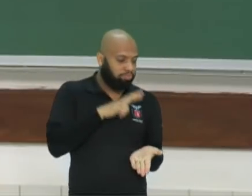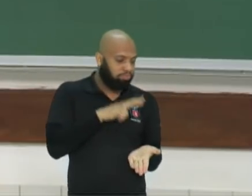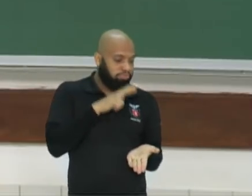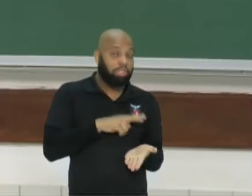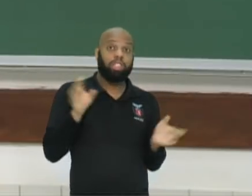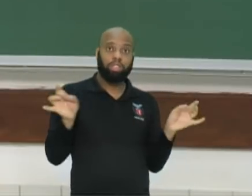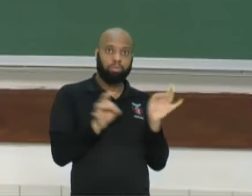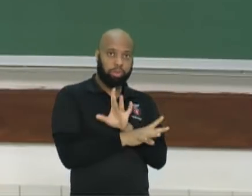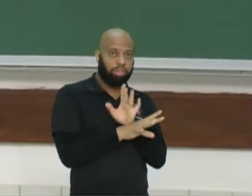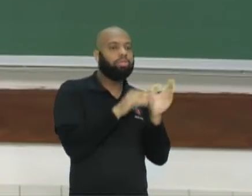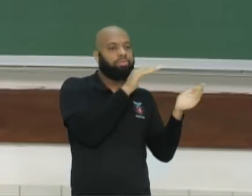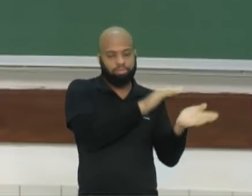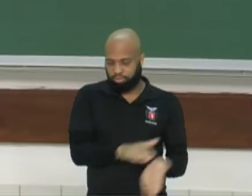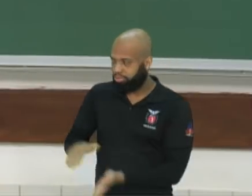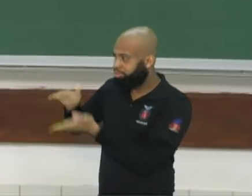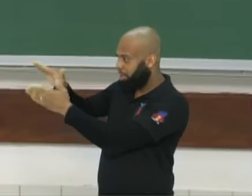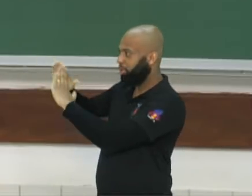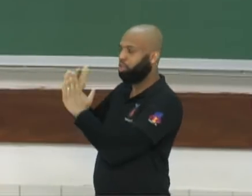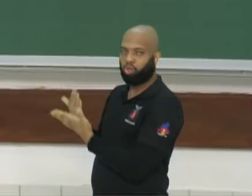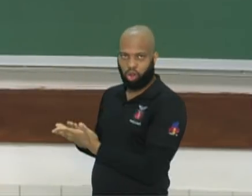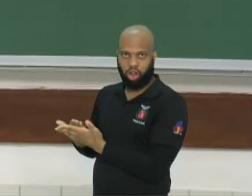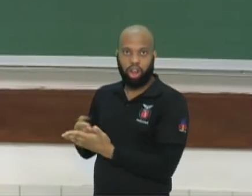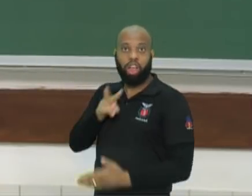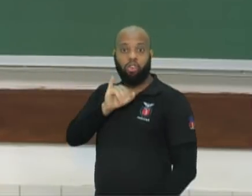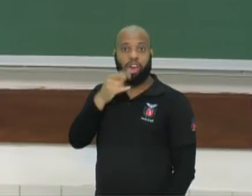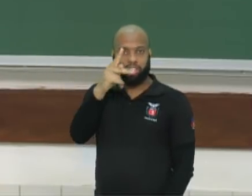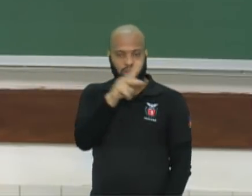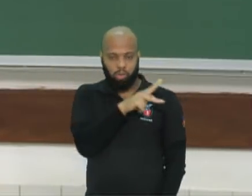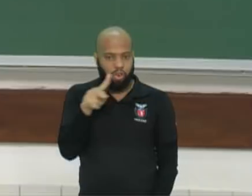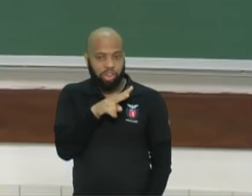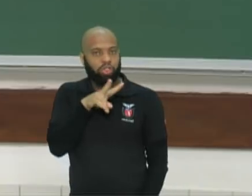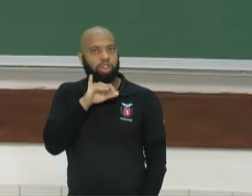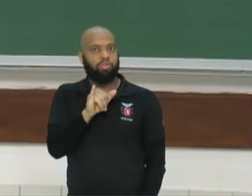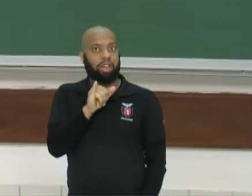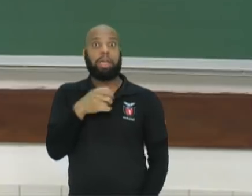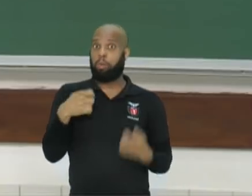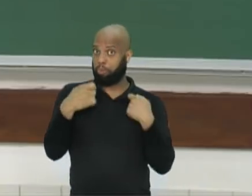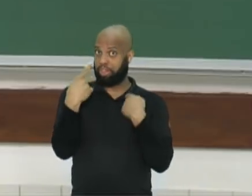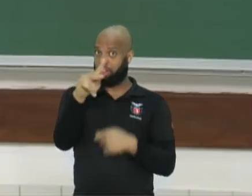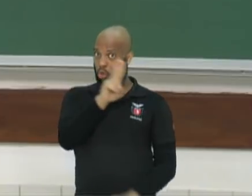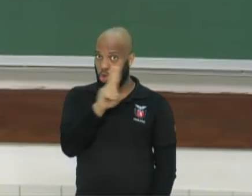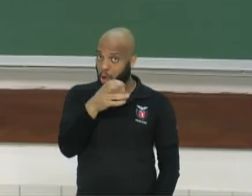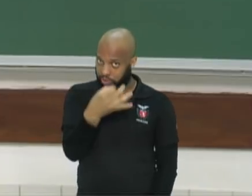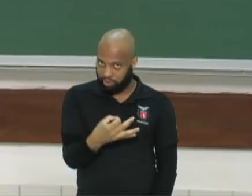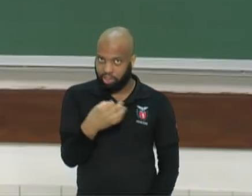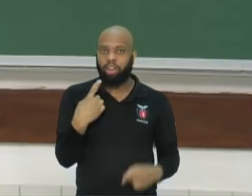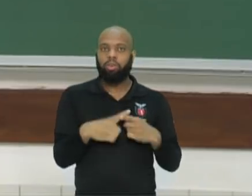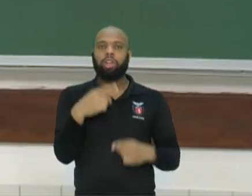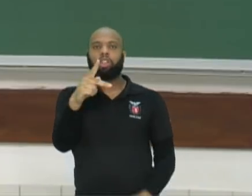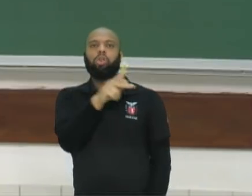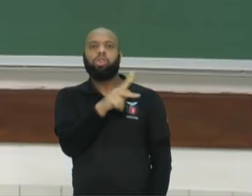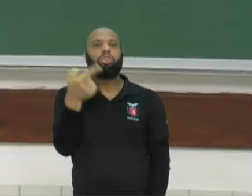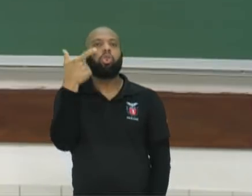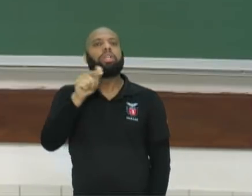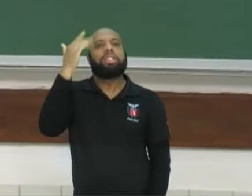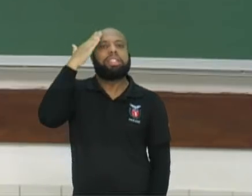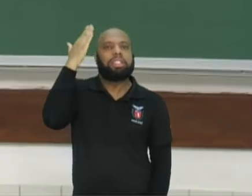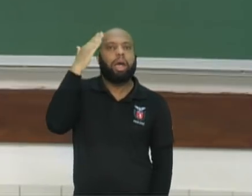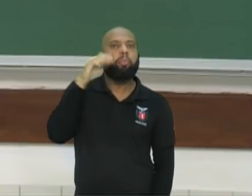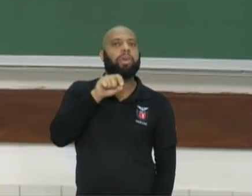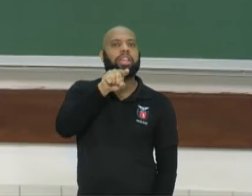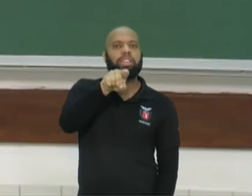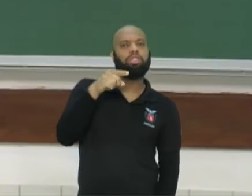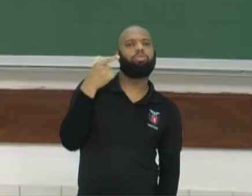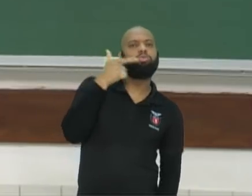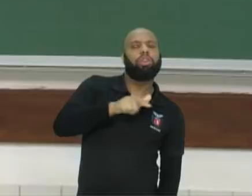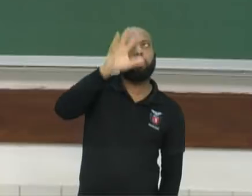realizem, depois devolvam as atividades para a escola devidamente identificadas aí, certo? E aí o professor também consegue acompanhar o que